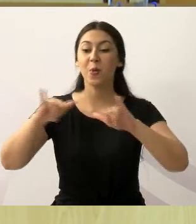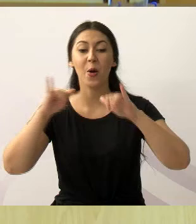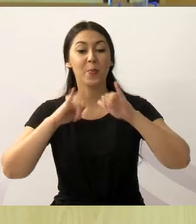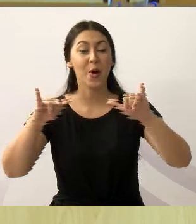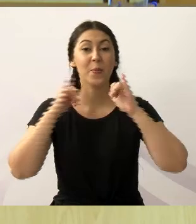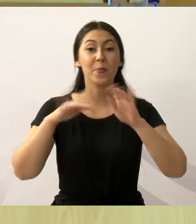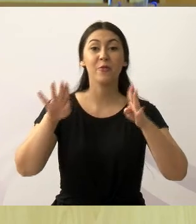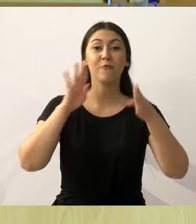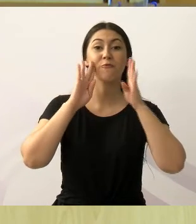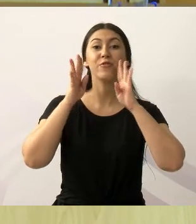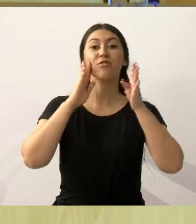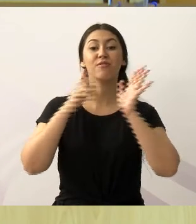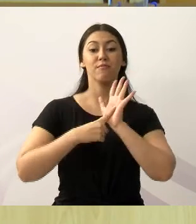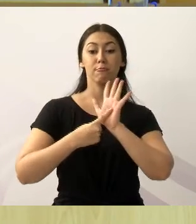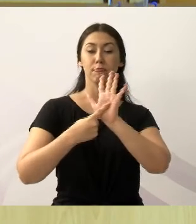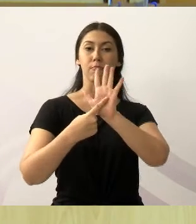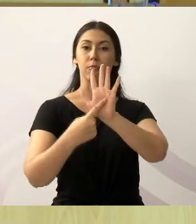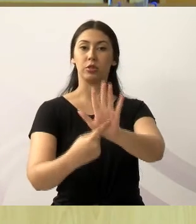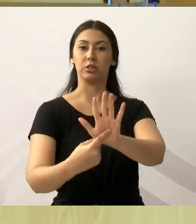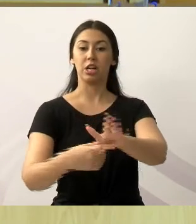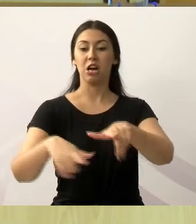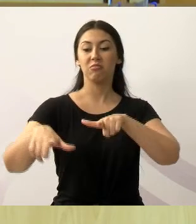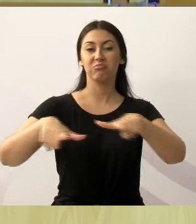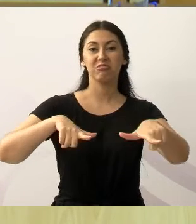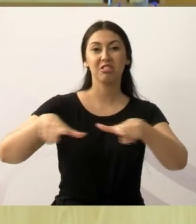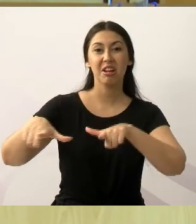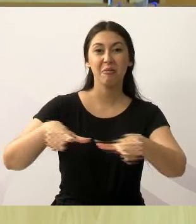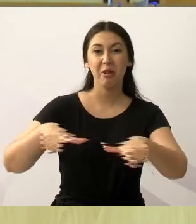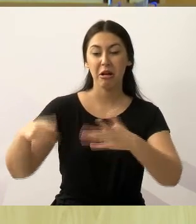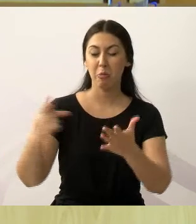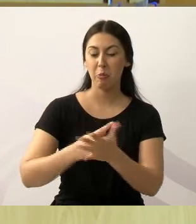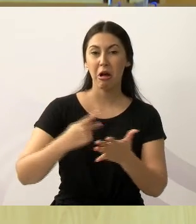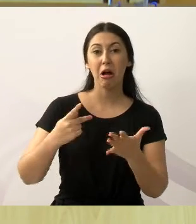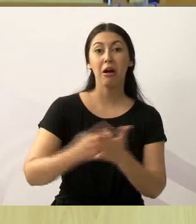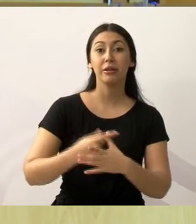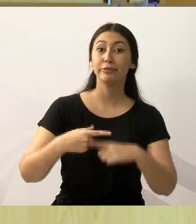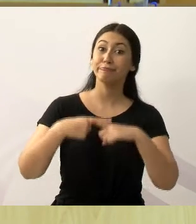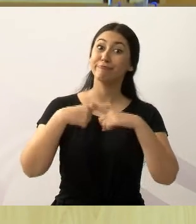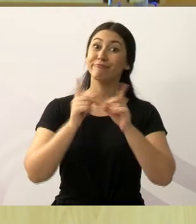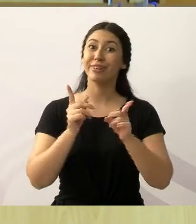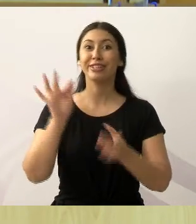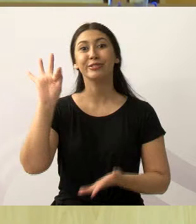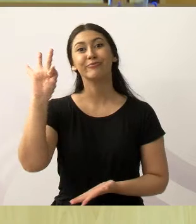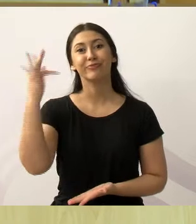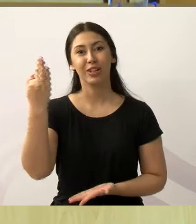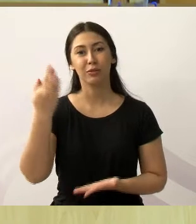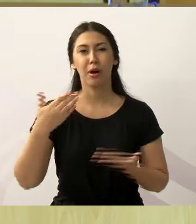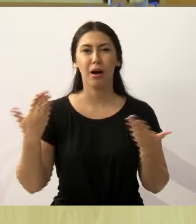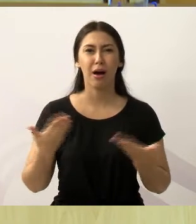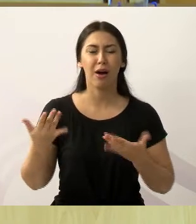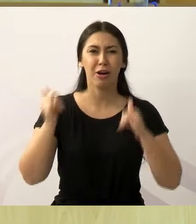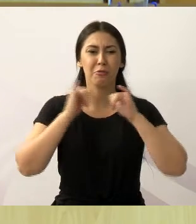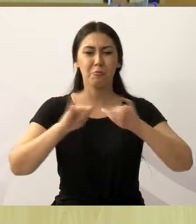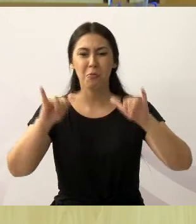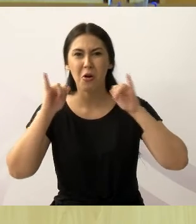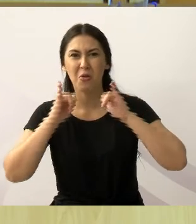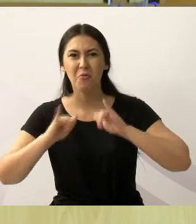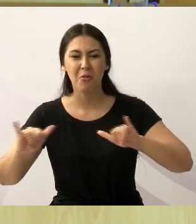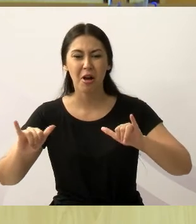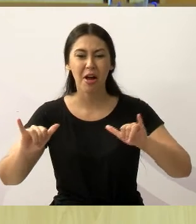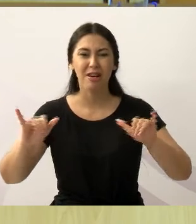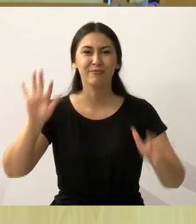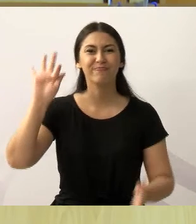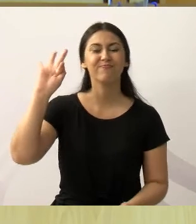social com a demonstração de um suposto trabalho fiscalizatório acabou por disseminar informação